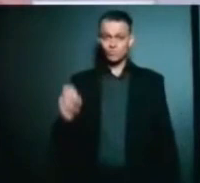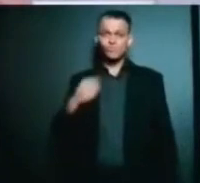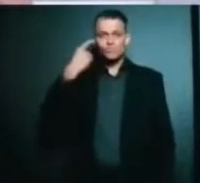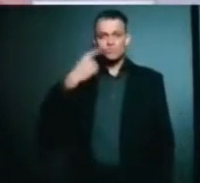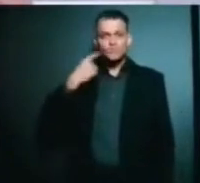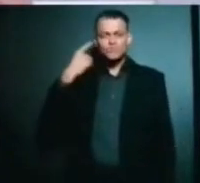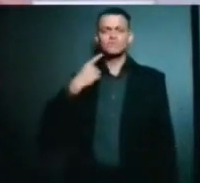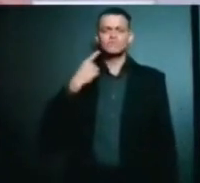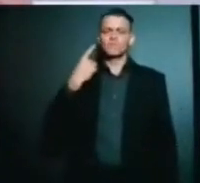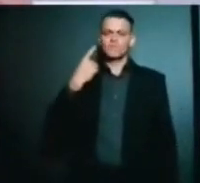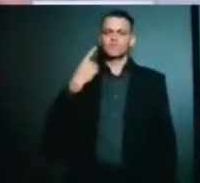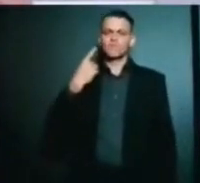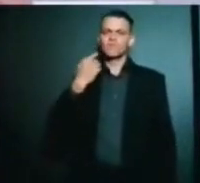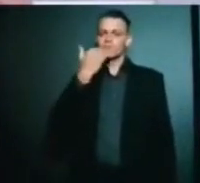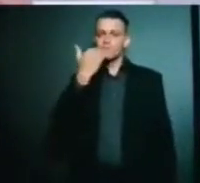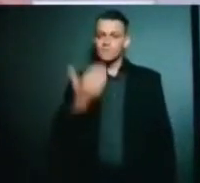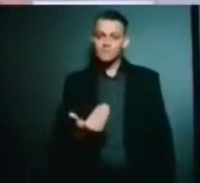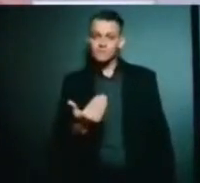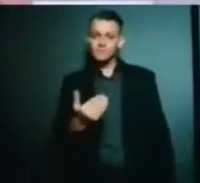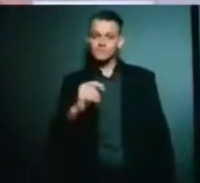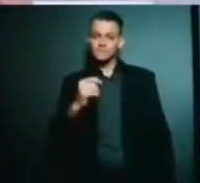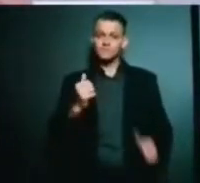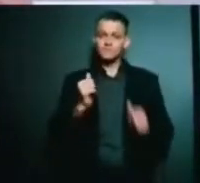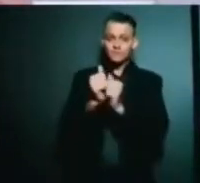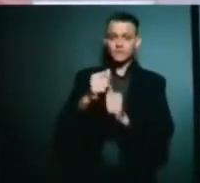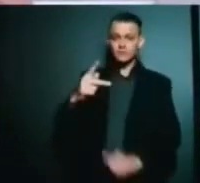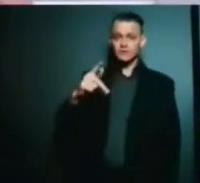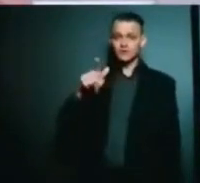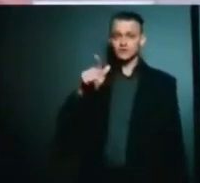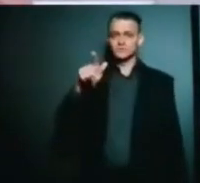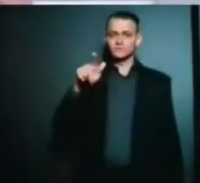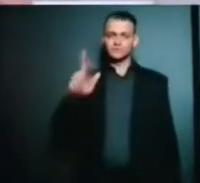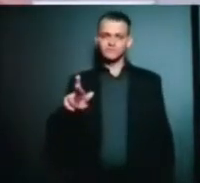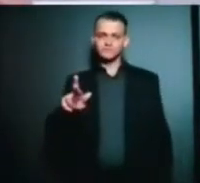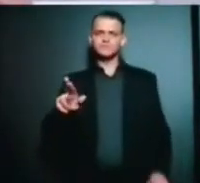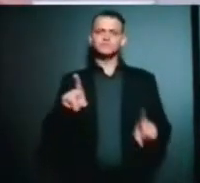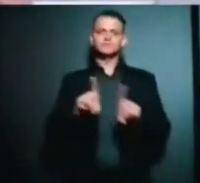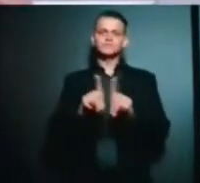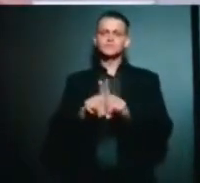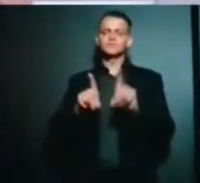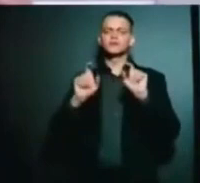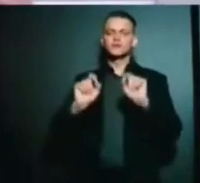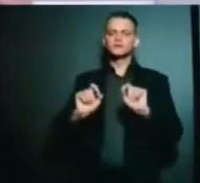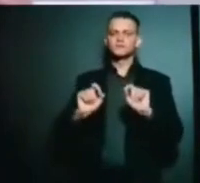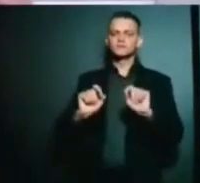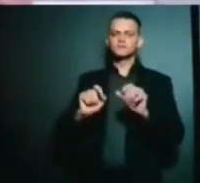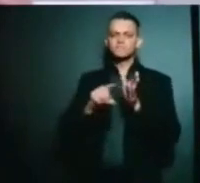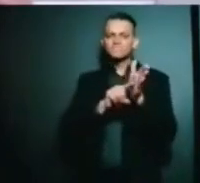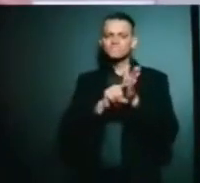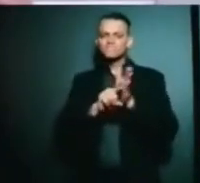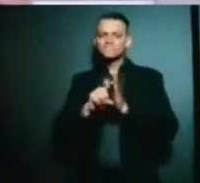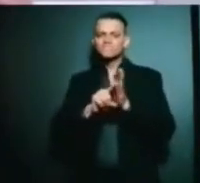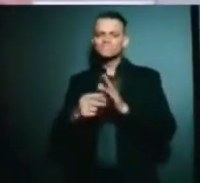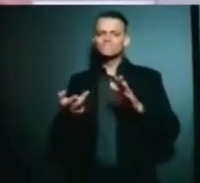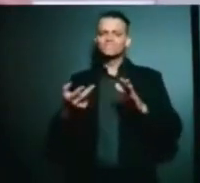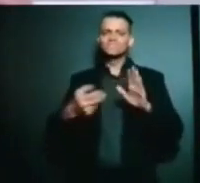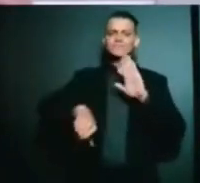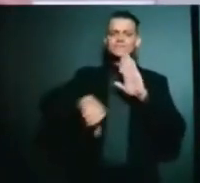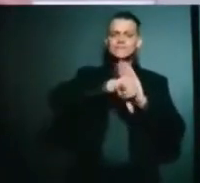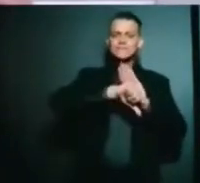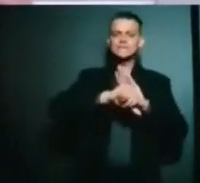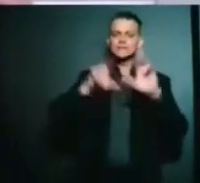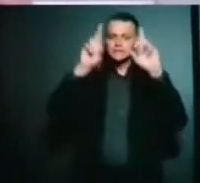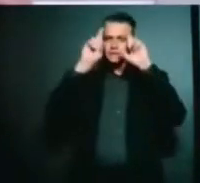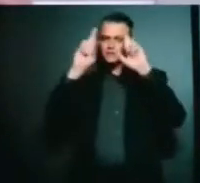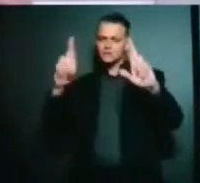advogados, pedindo junto à PGR também que fosse apurado crimes de responsabilidade do ministro